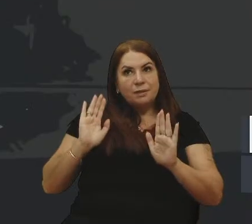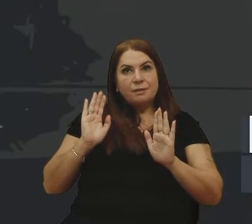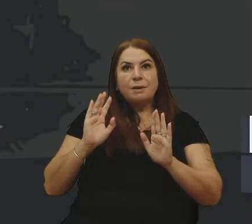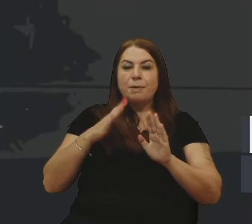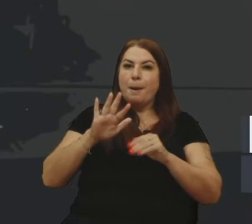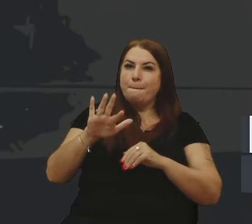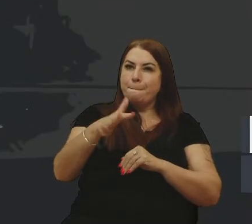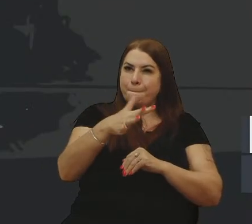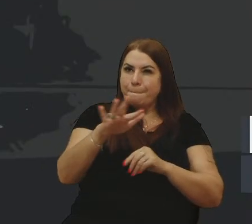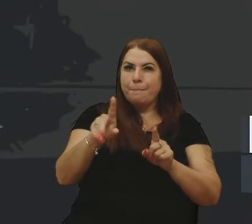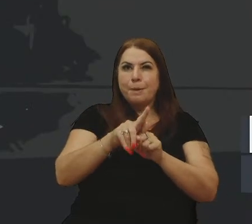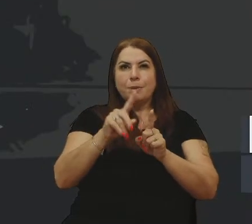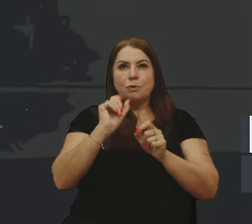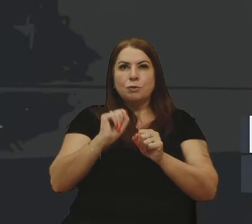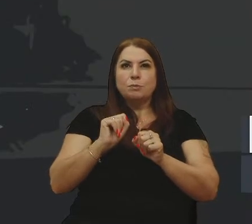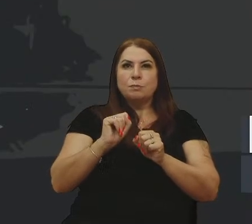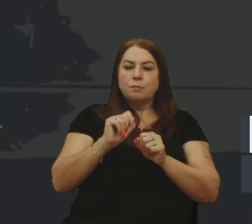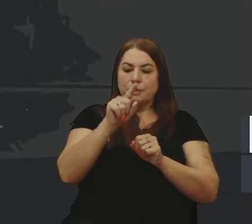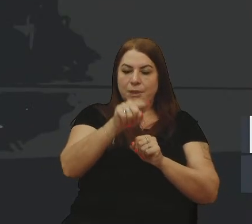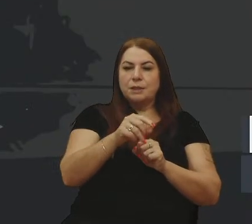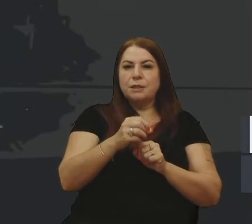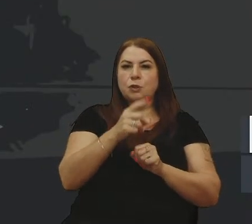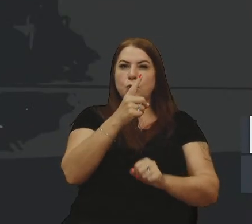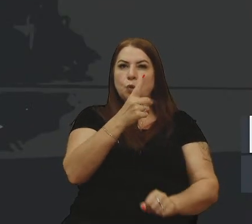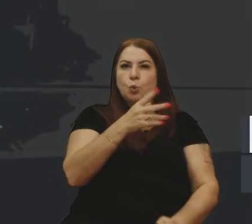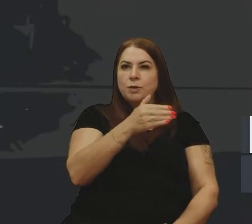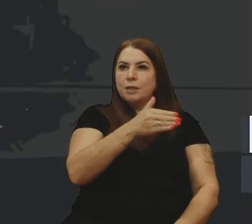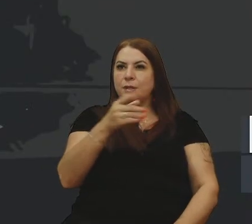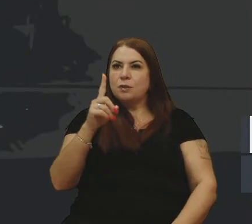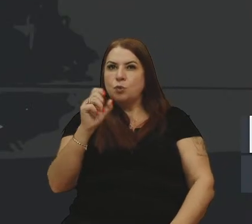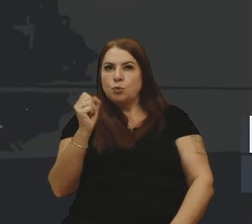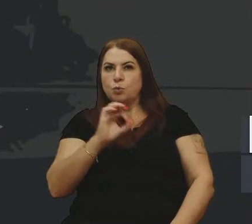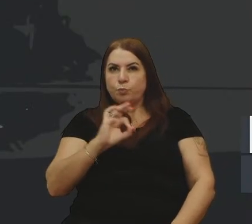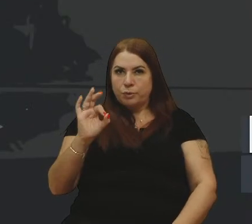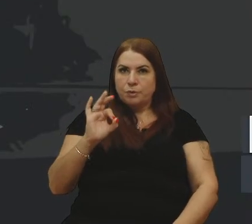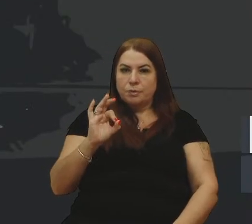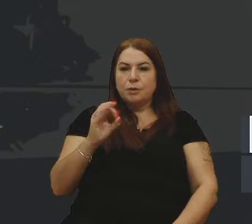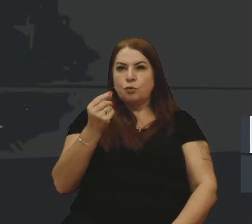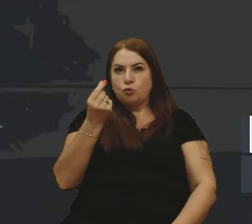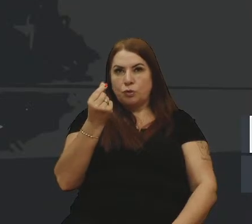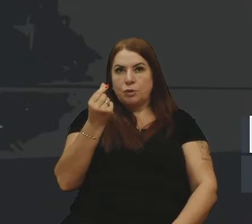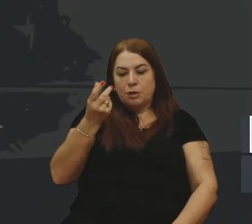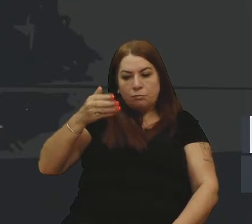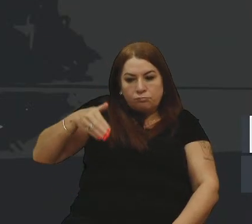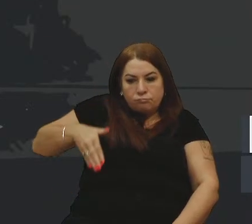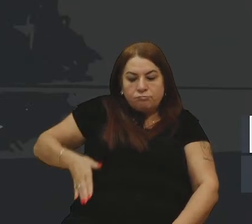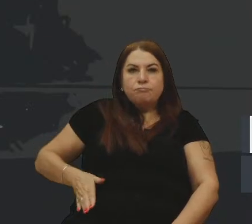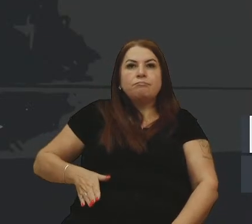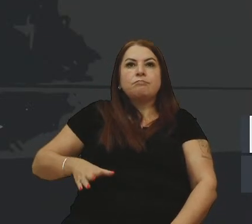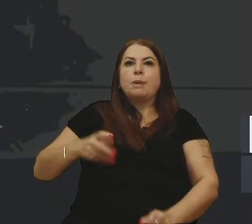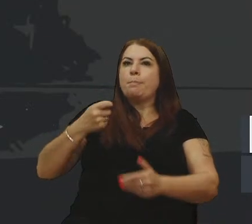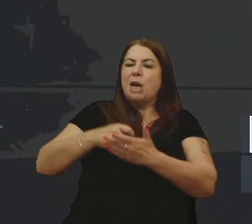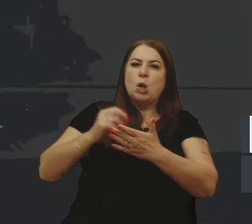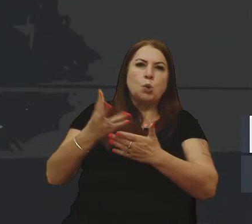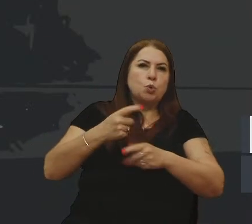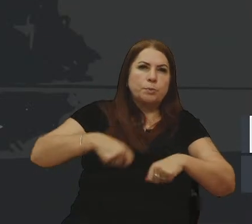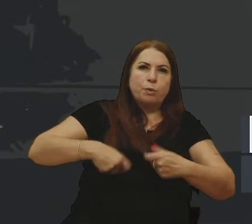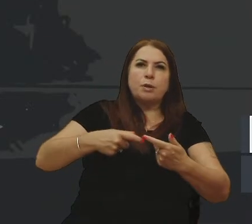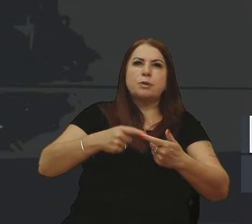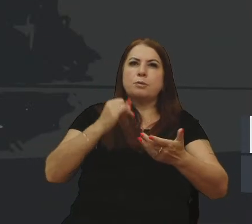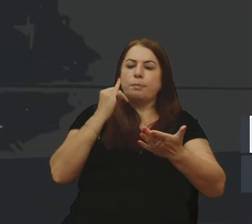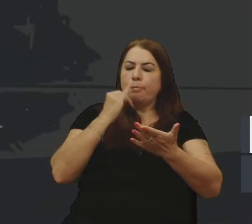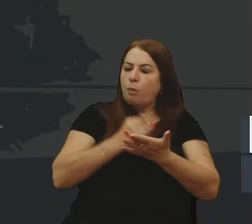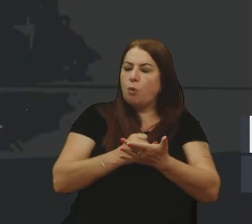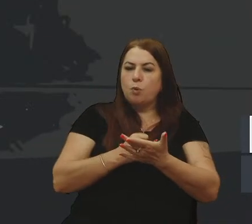minha média, o que o negócio pode entregar de fato, é de 12% a 18%. Esse é o dinheiro que o cara está botando no bolso. Já pagou todas as despesas, pagou seus